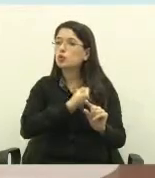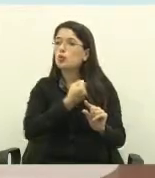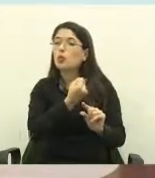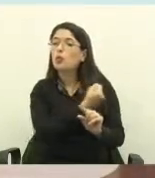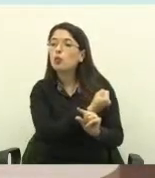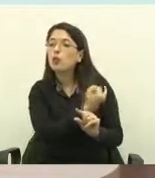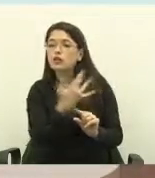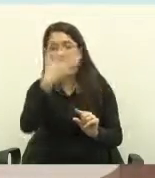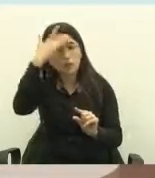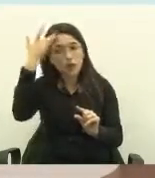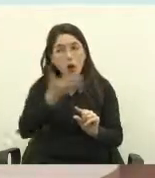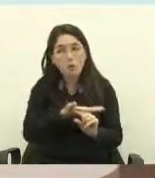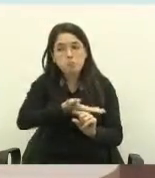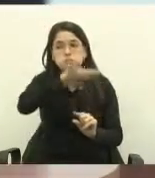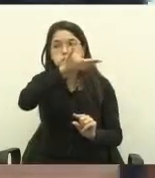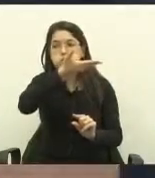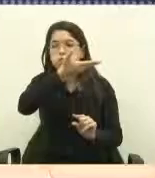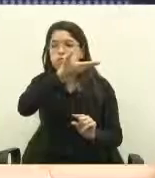Obrigado.